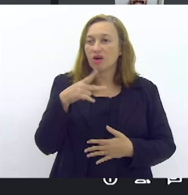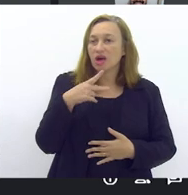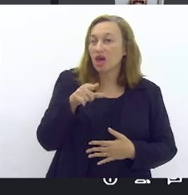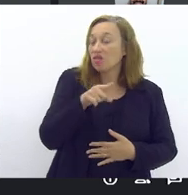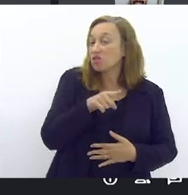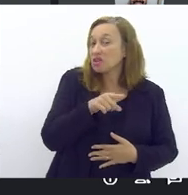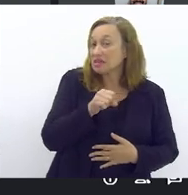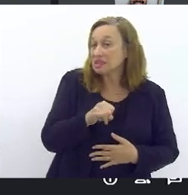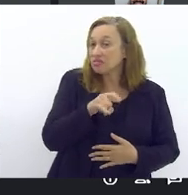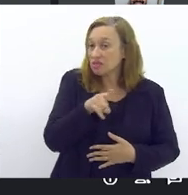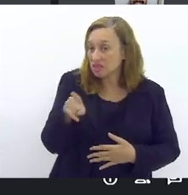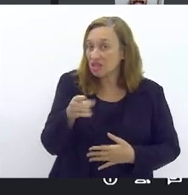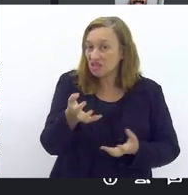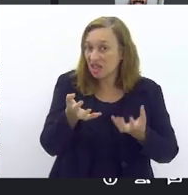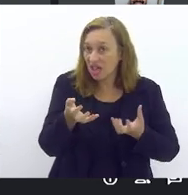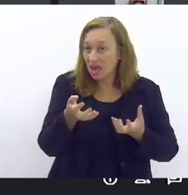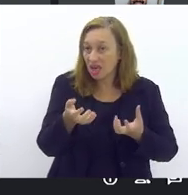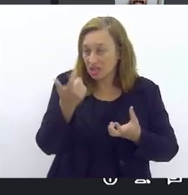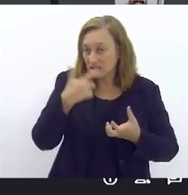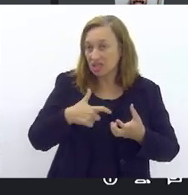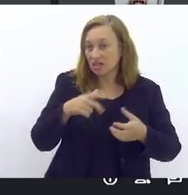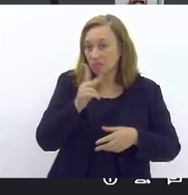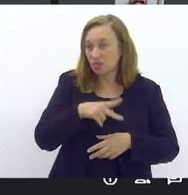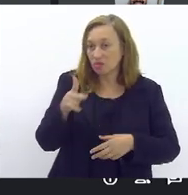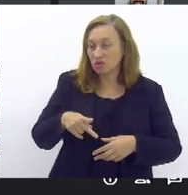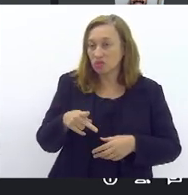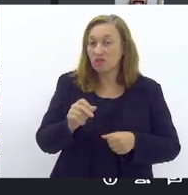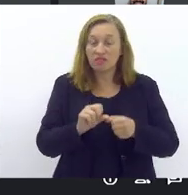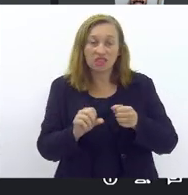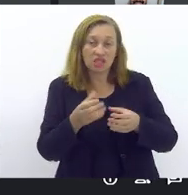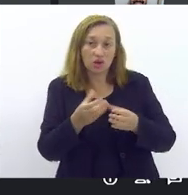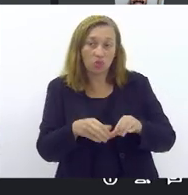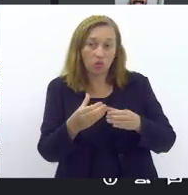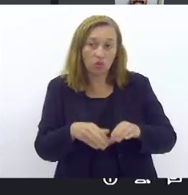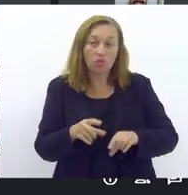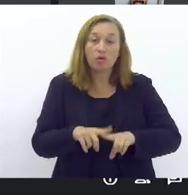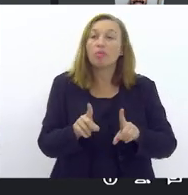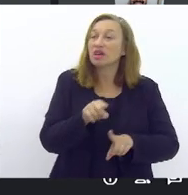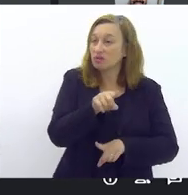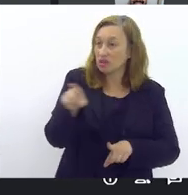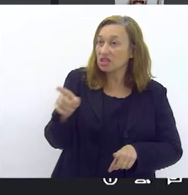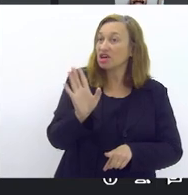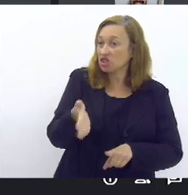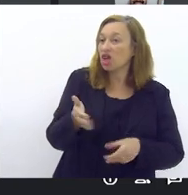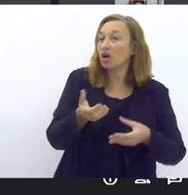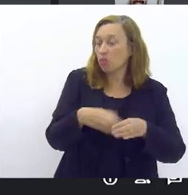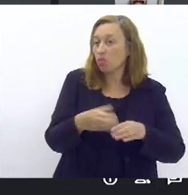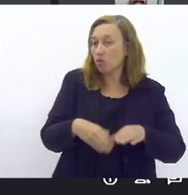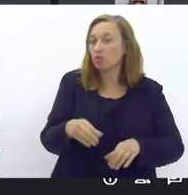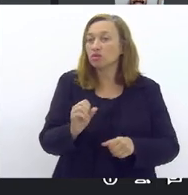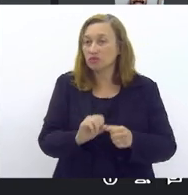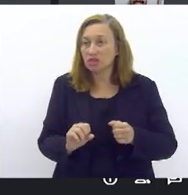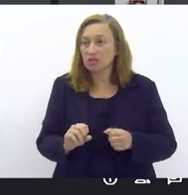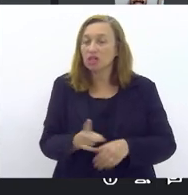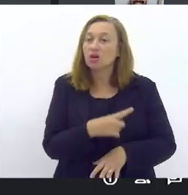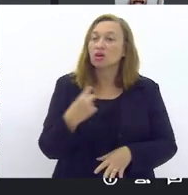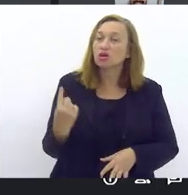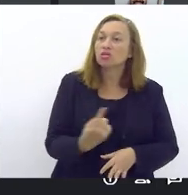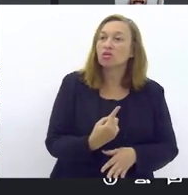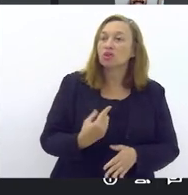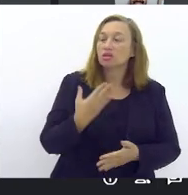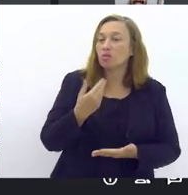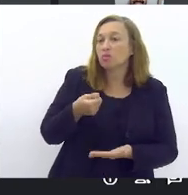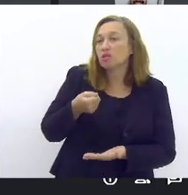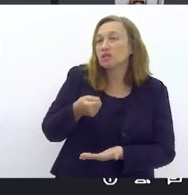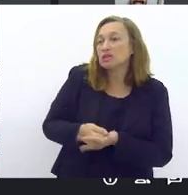se vocês quiserem ser professoras, que prestem concurso, porque vocês já fizeram o concurso. O que nós estamos exigindo